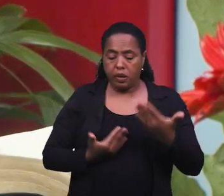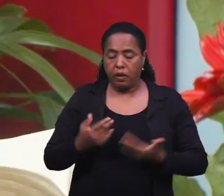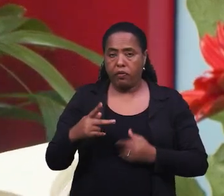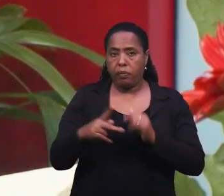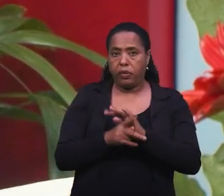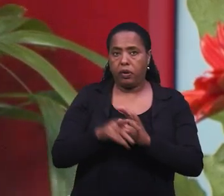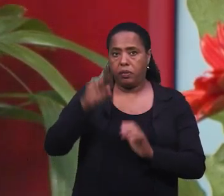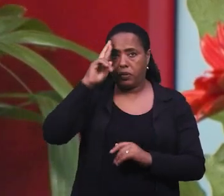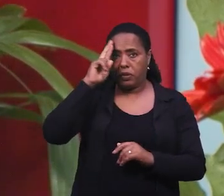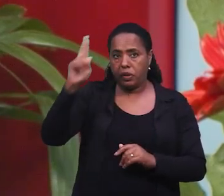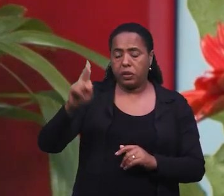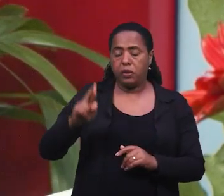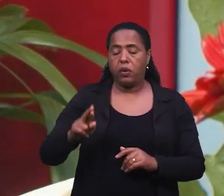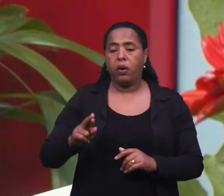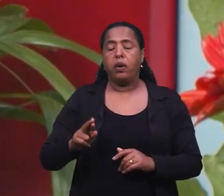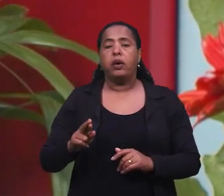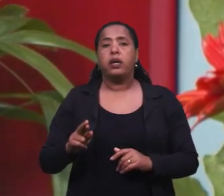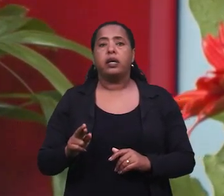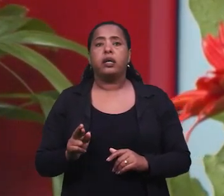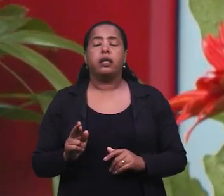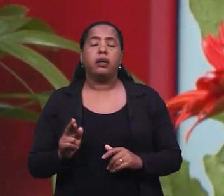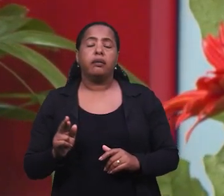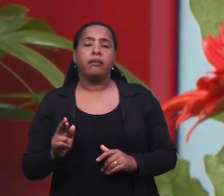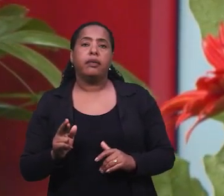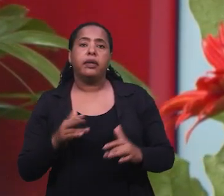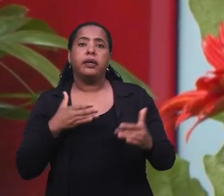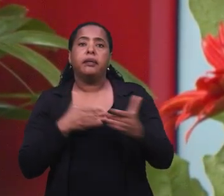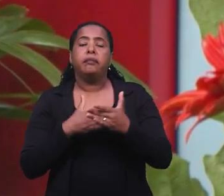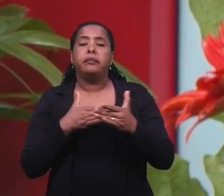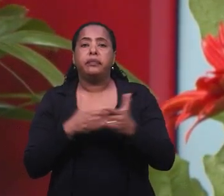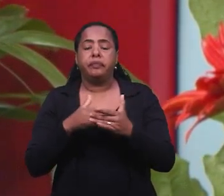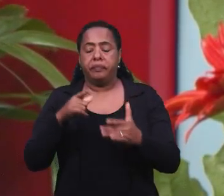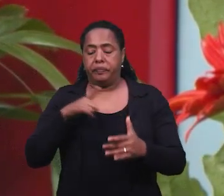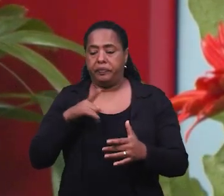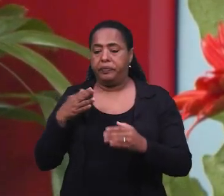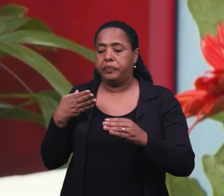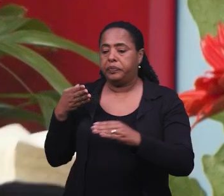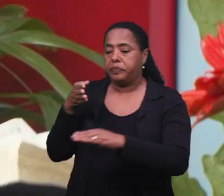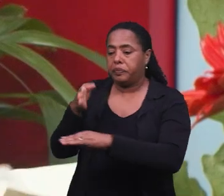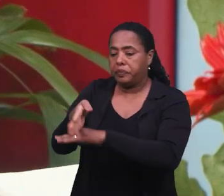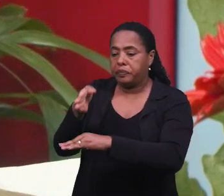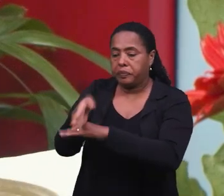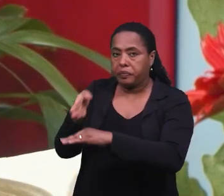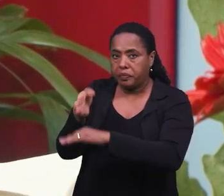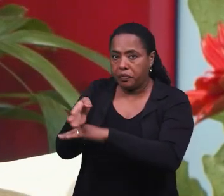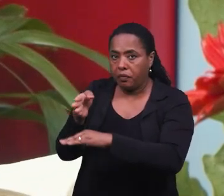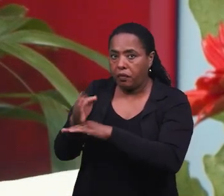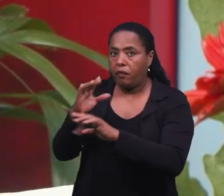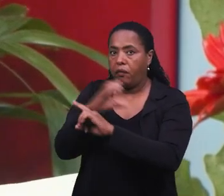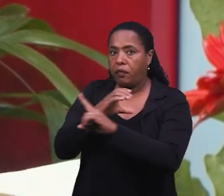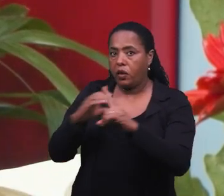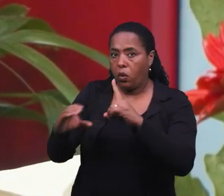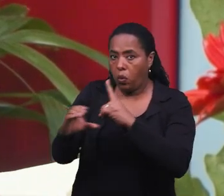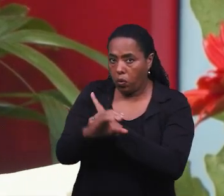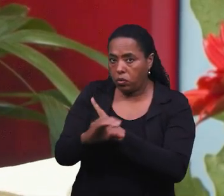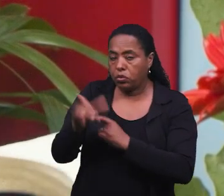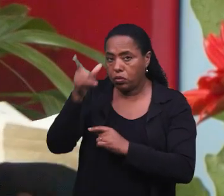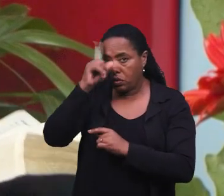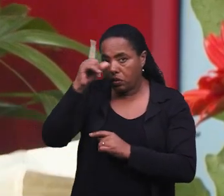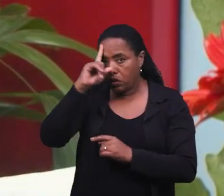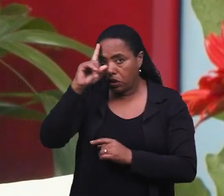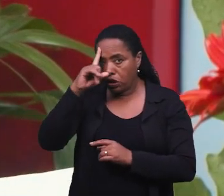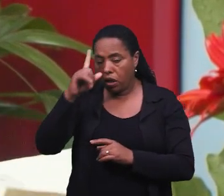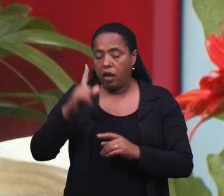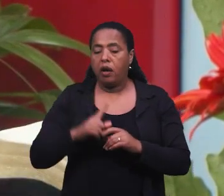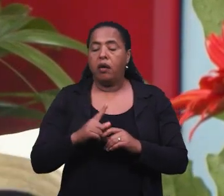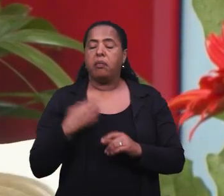estarem ali, e aí voltamos àquela troca de experiência. Quando se faz esse encontro dos jovens com os